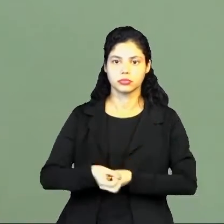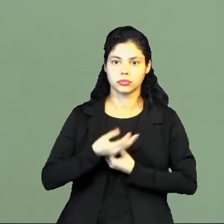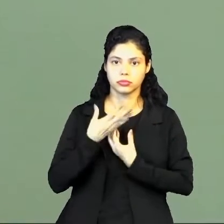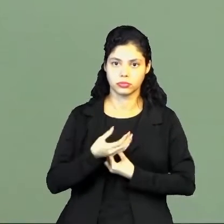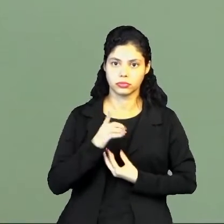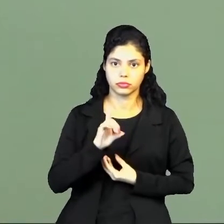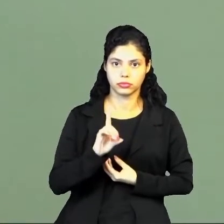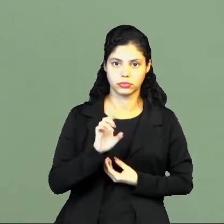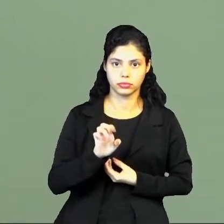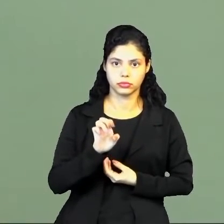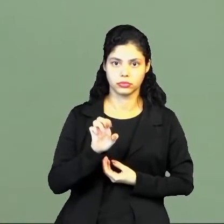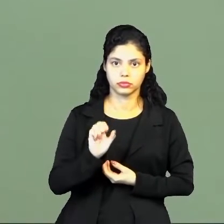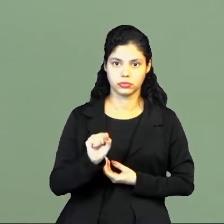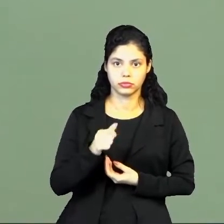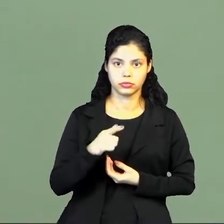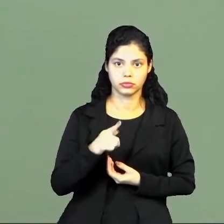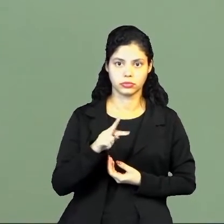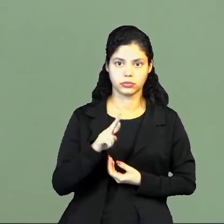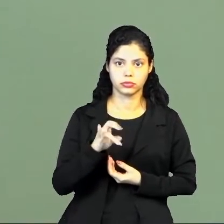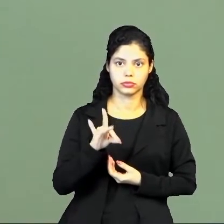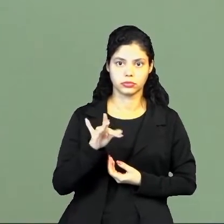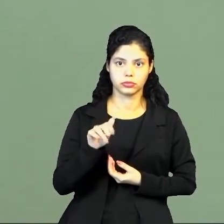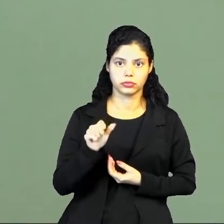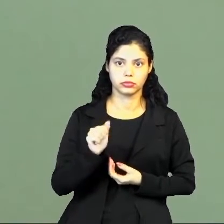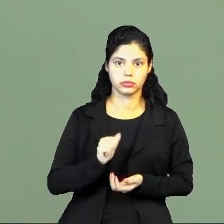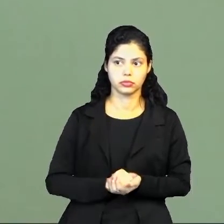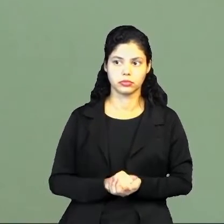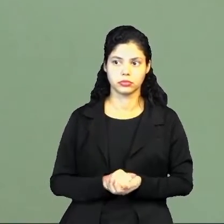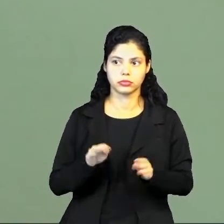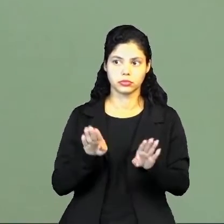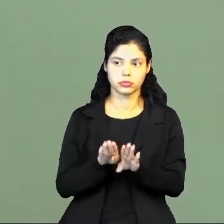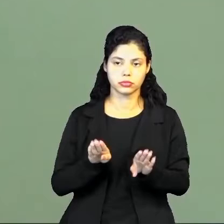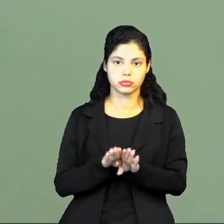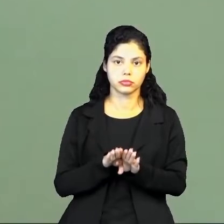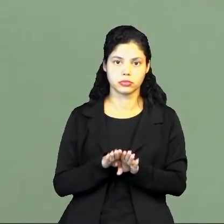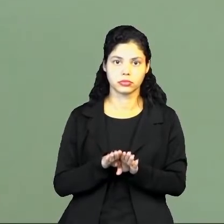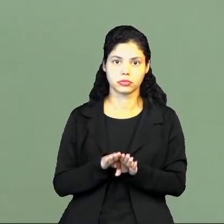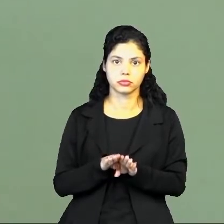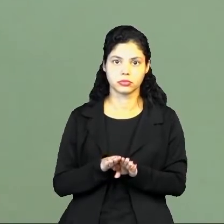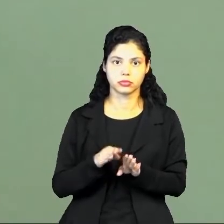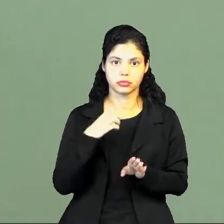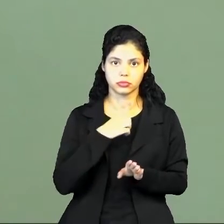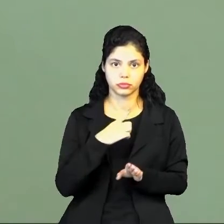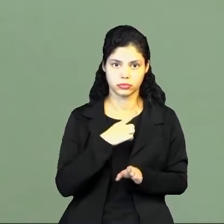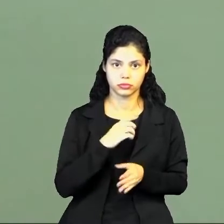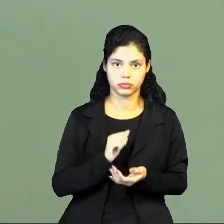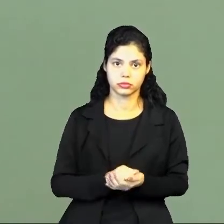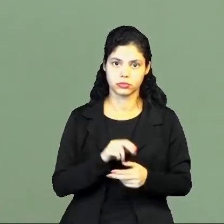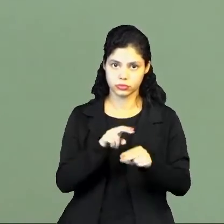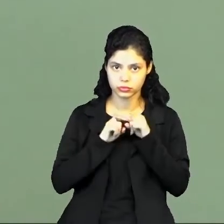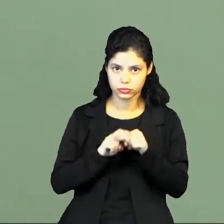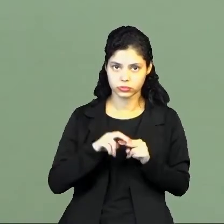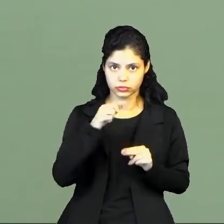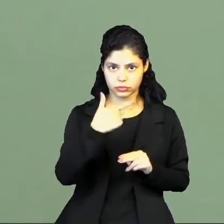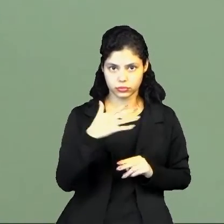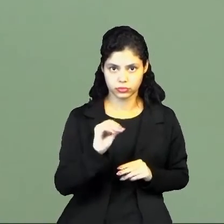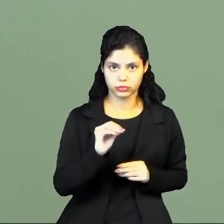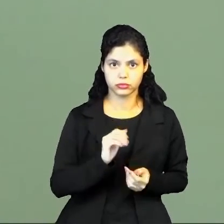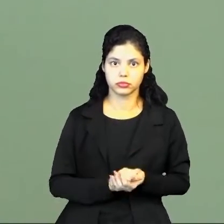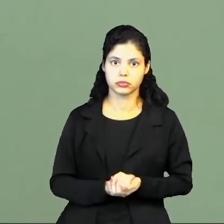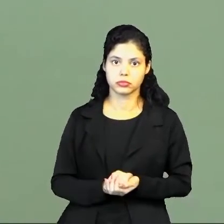canção Desesperada, aí foi montado esse livro justamente com esses poemas e a canção Desesperada. Por isso que o nome é 20